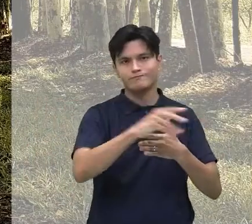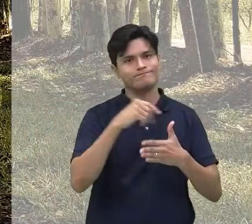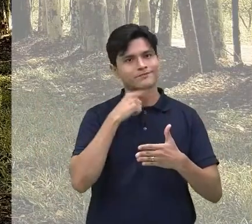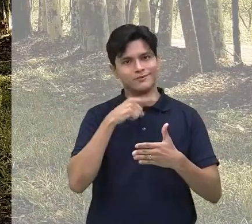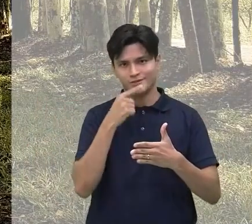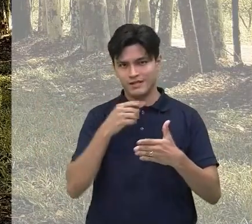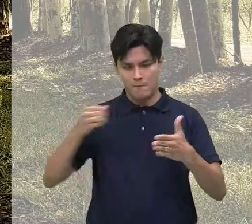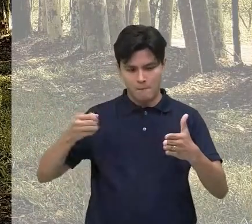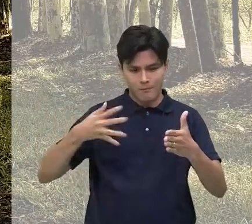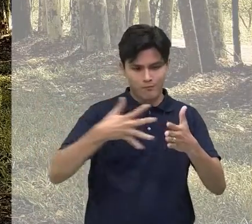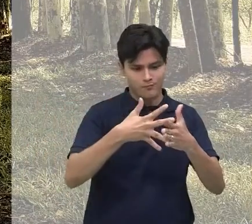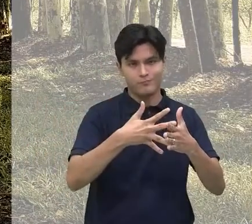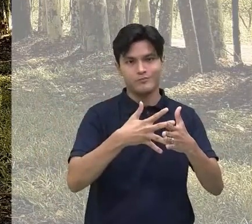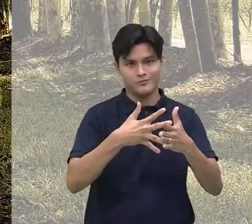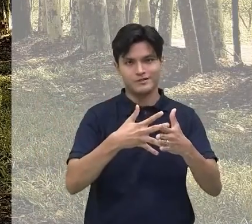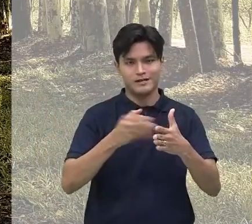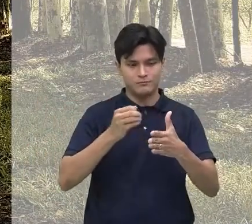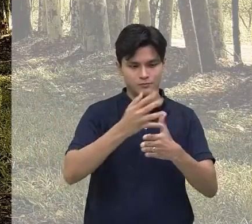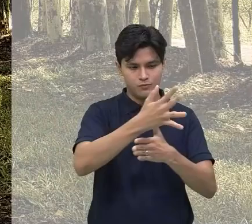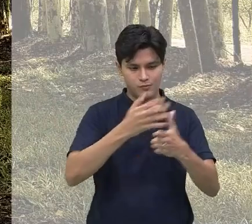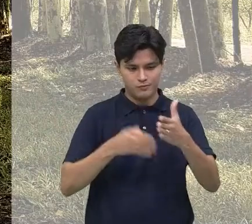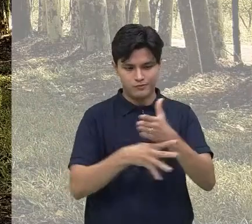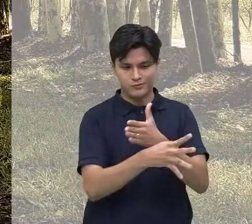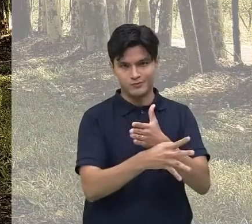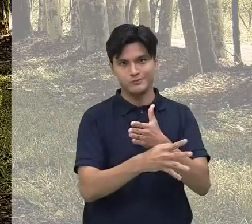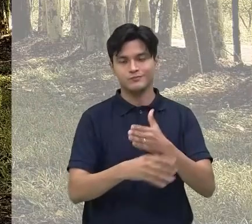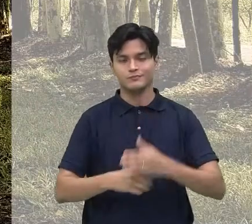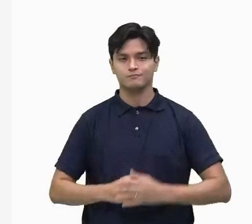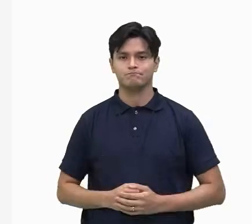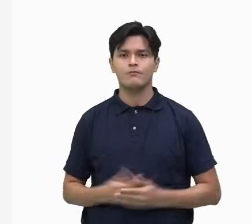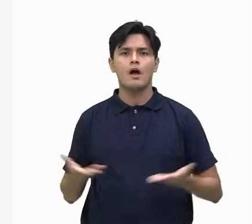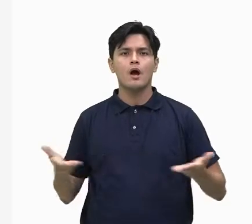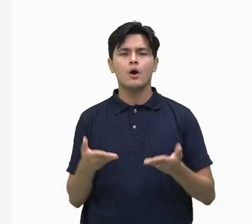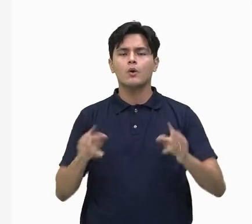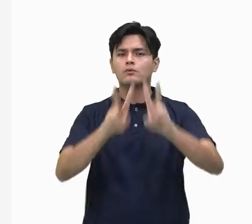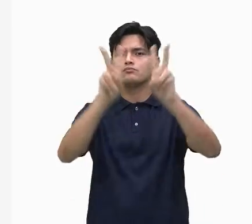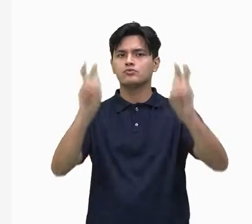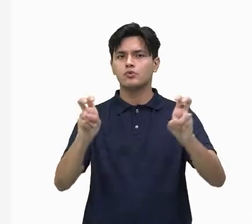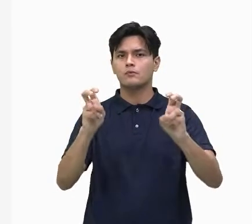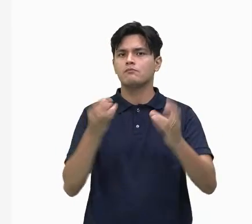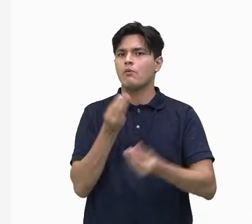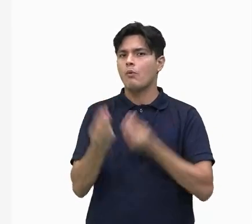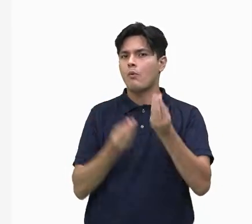aula falando sobre o comportamento, né, e os princípios da luz. Vamos lá.